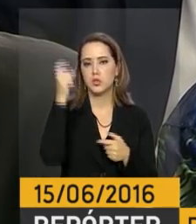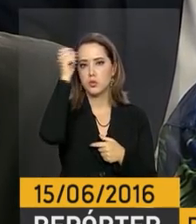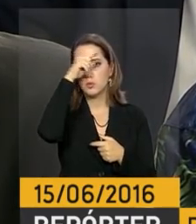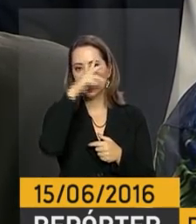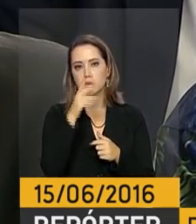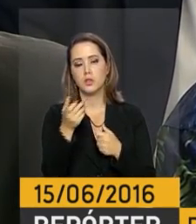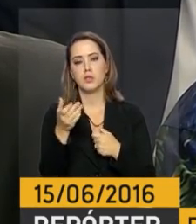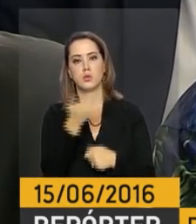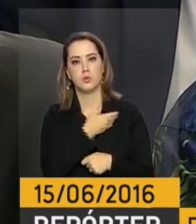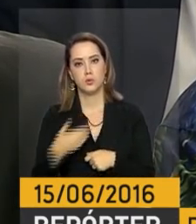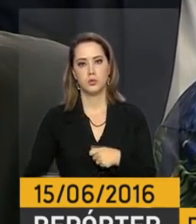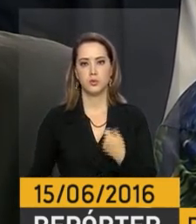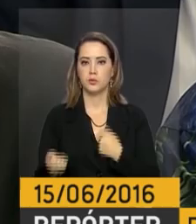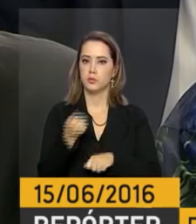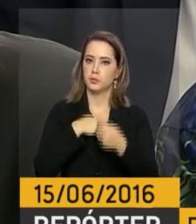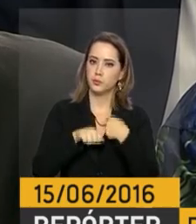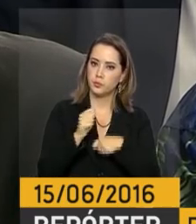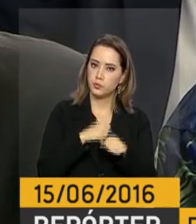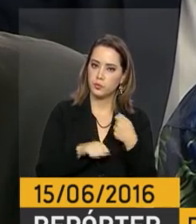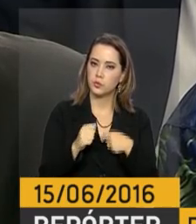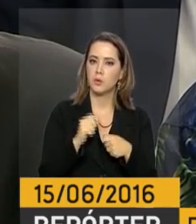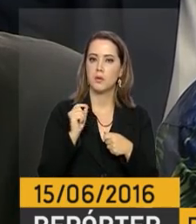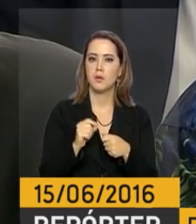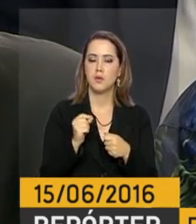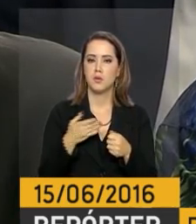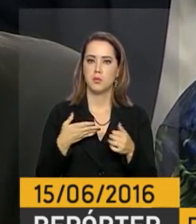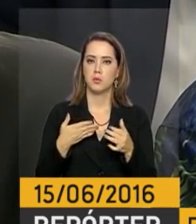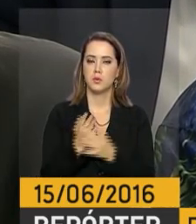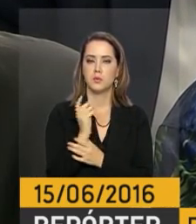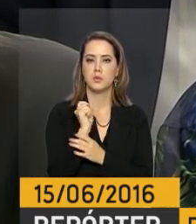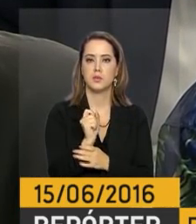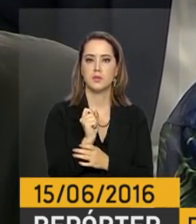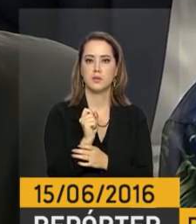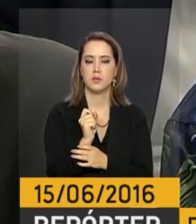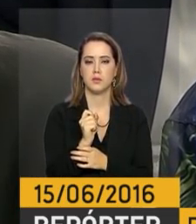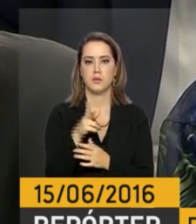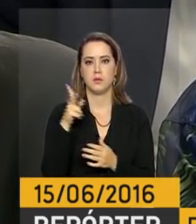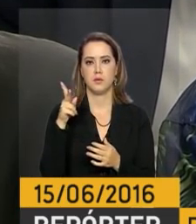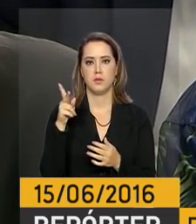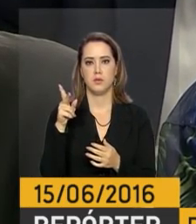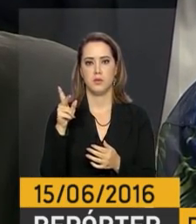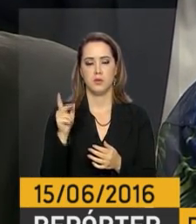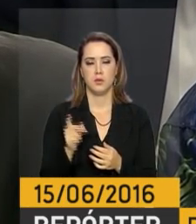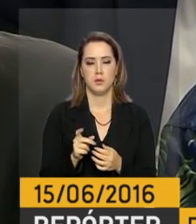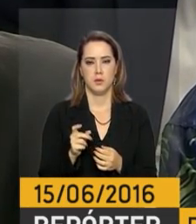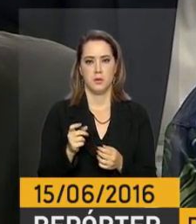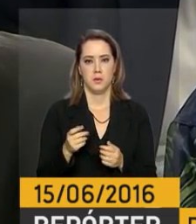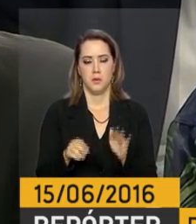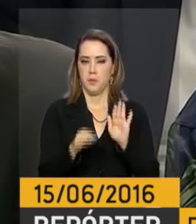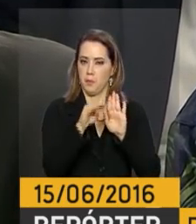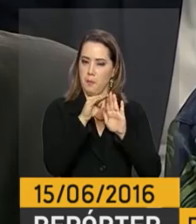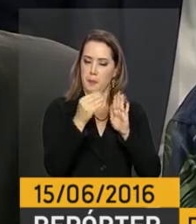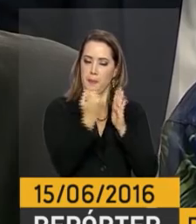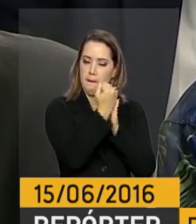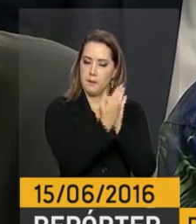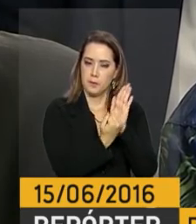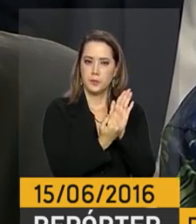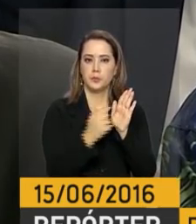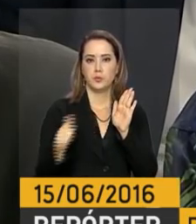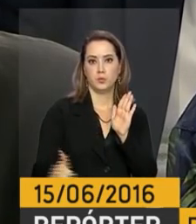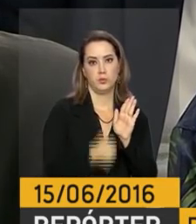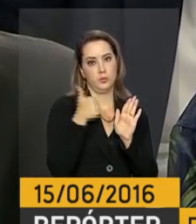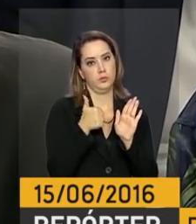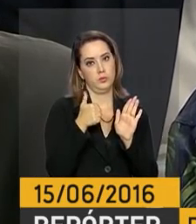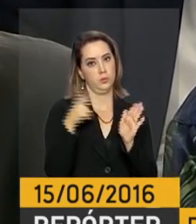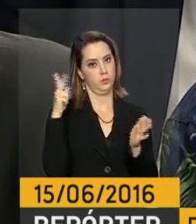econômica de conseguir emplacar medidas mais duras para conter os gastos? Eh, o reportagem do estado mostrou que